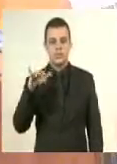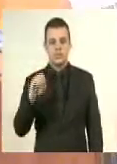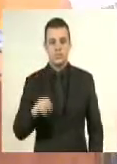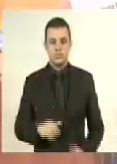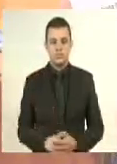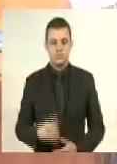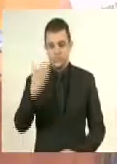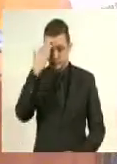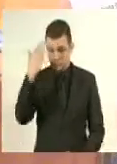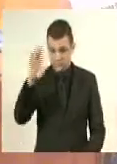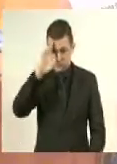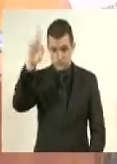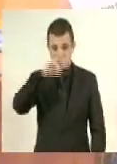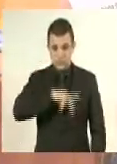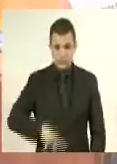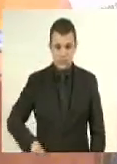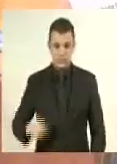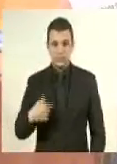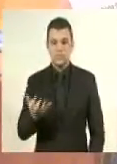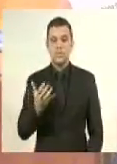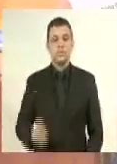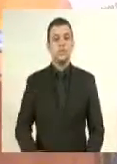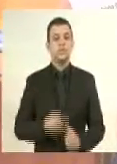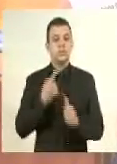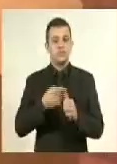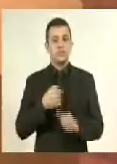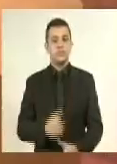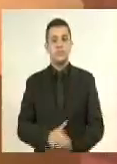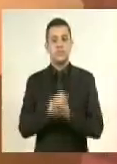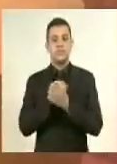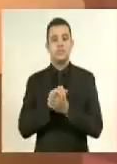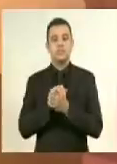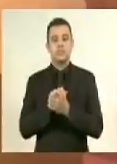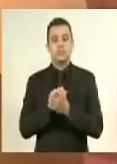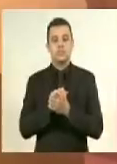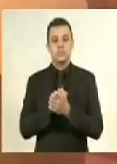Gostaria primeiro de parabenizar